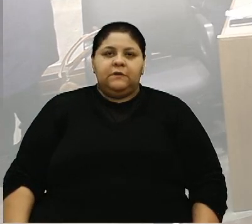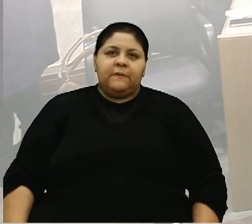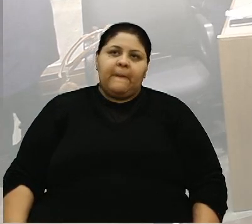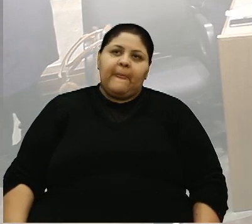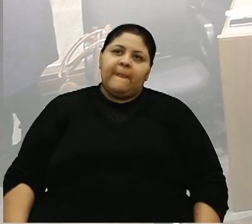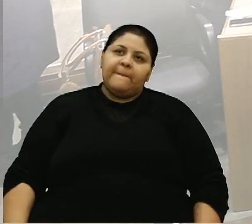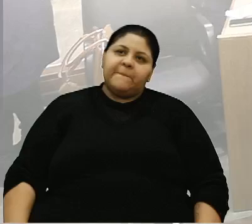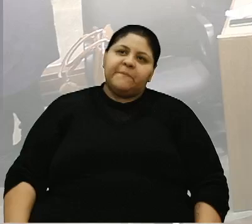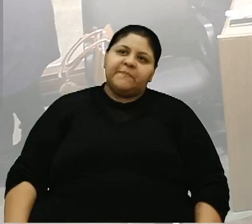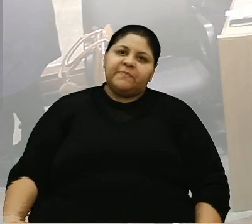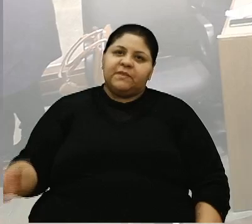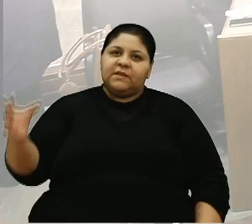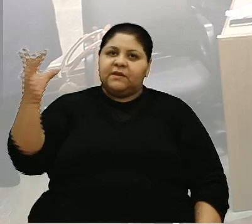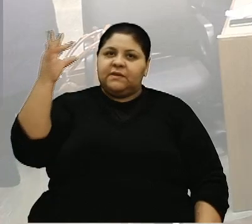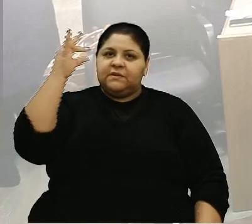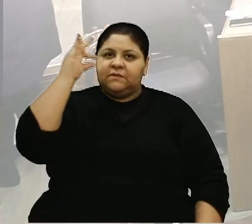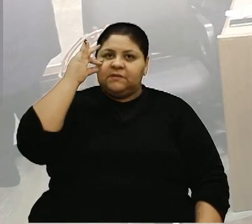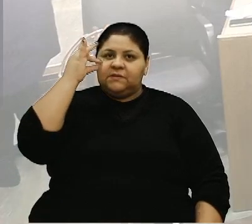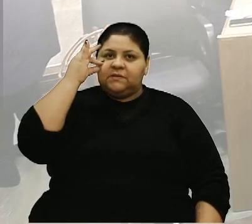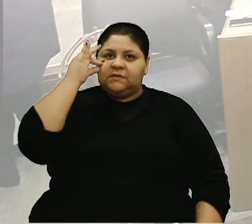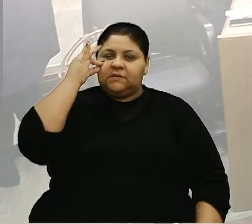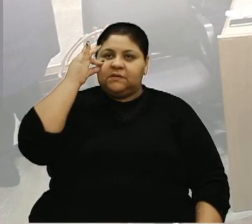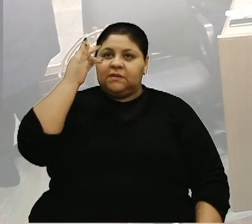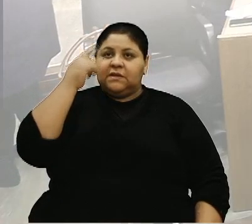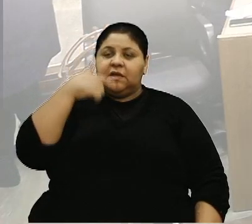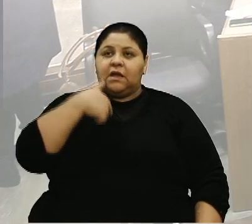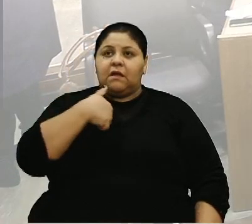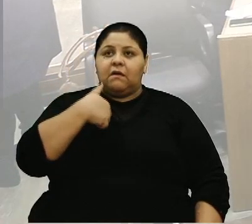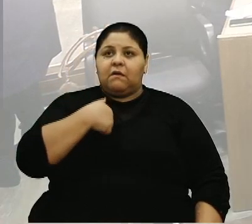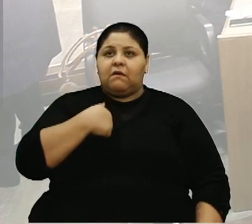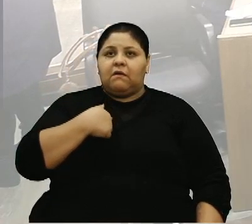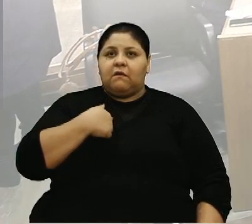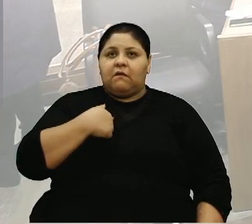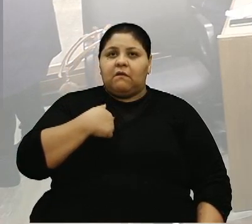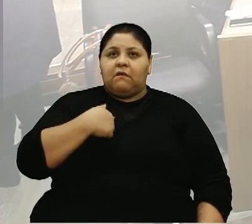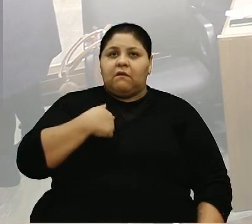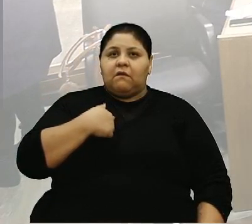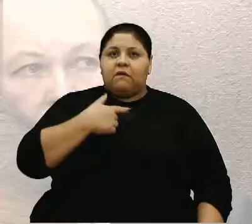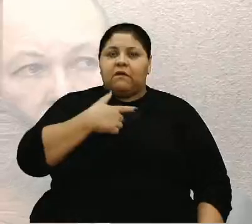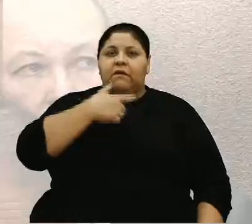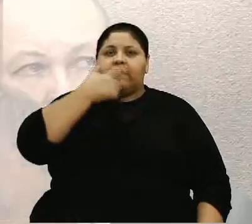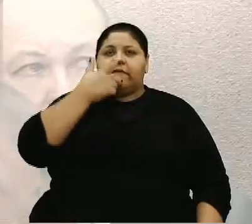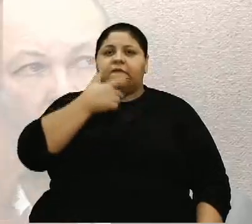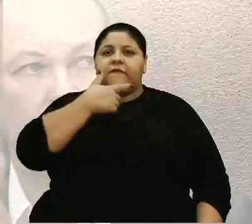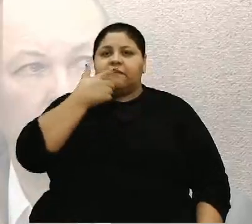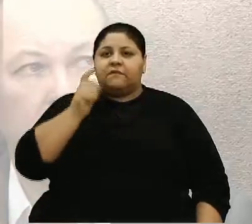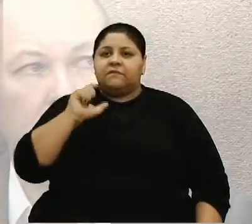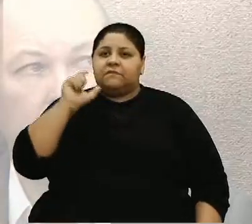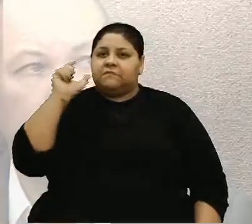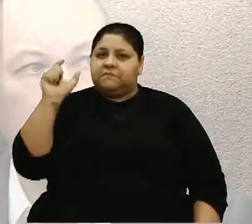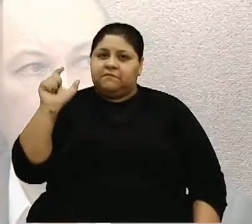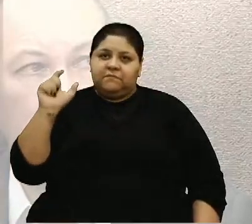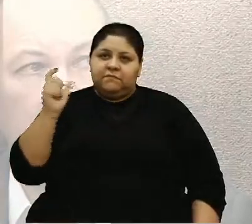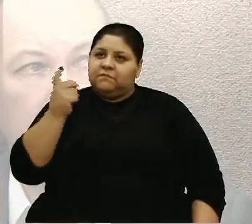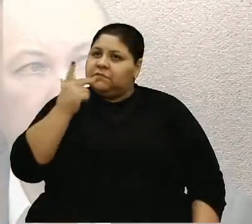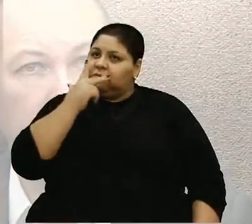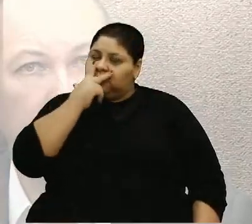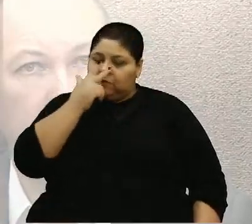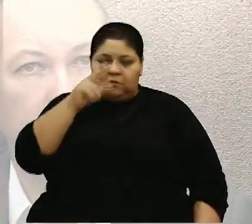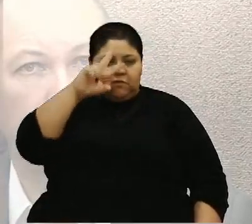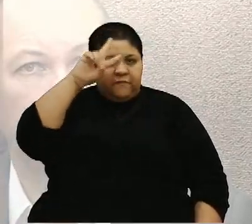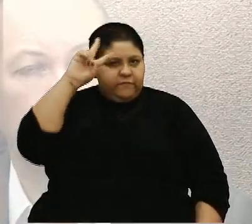caros presentes, eu aqui faço das minhas palavras as palavras do vereador